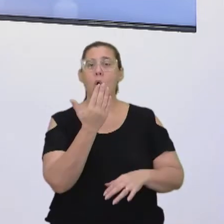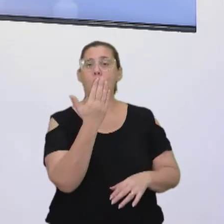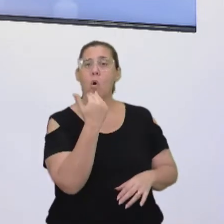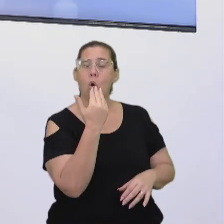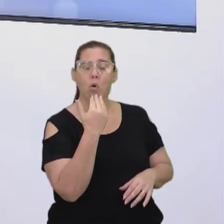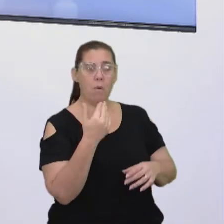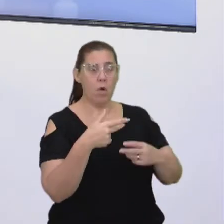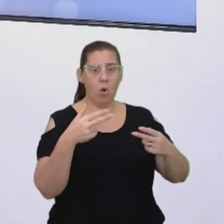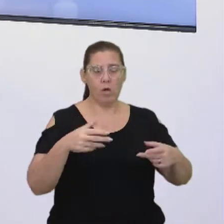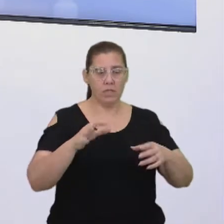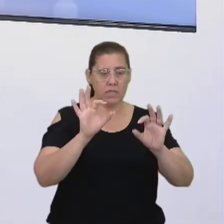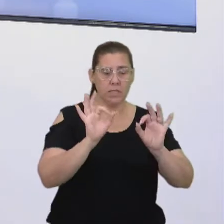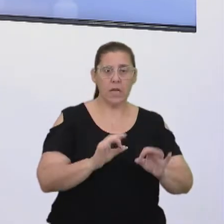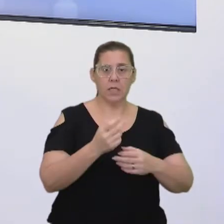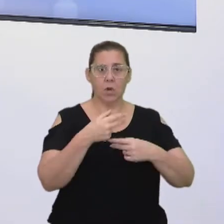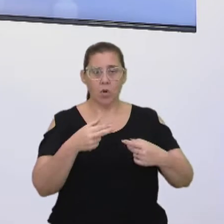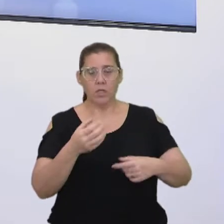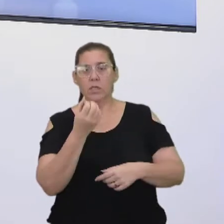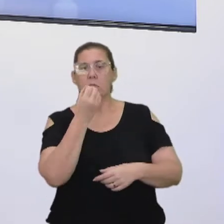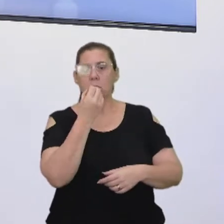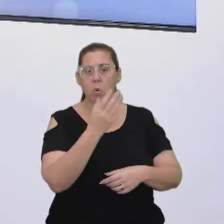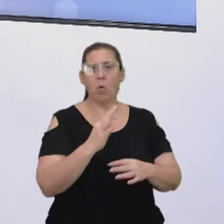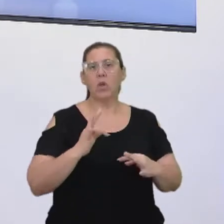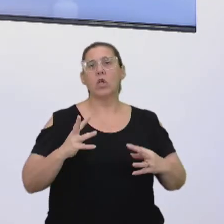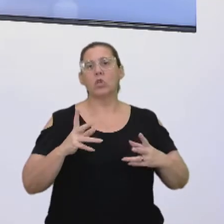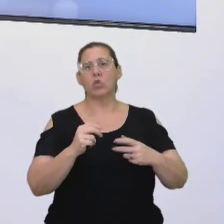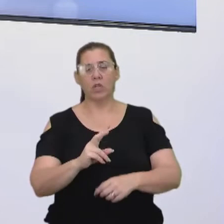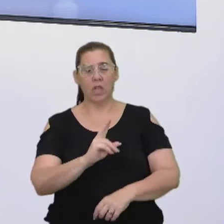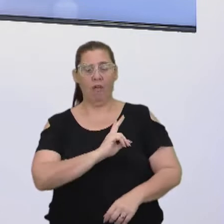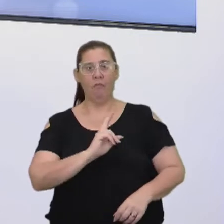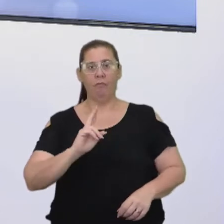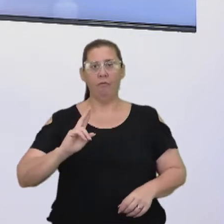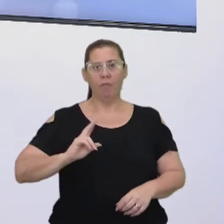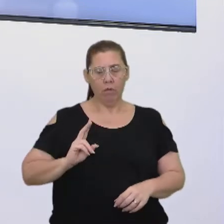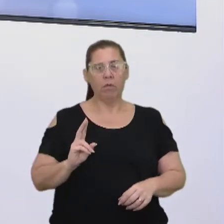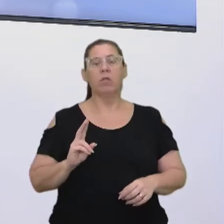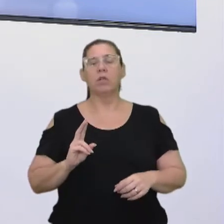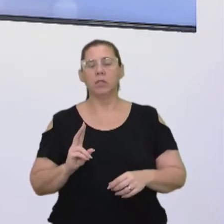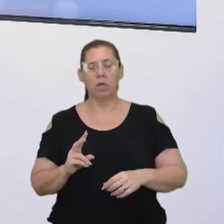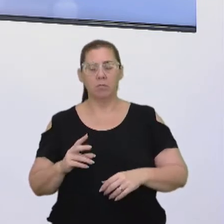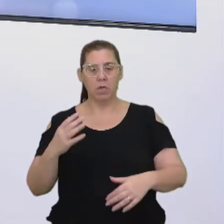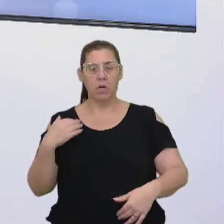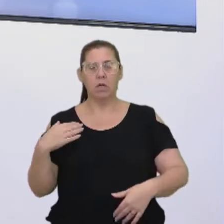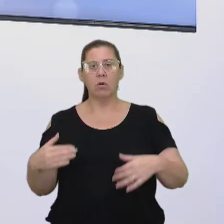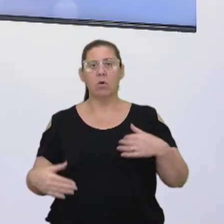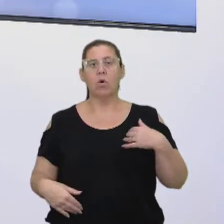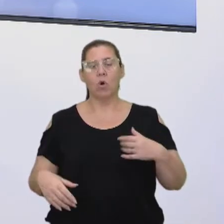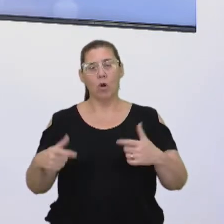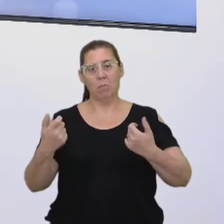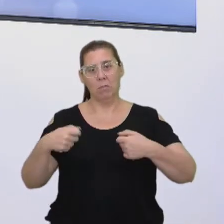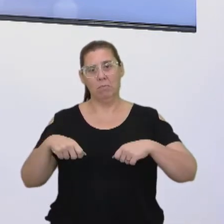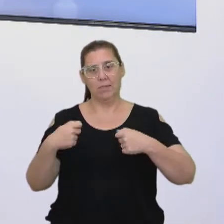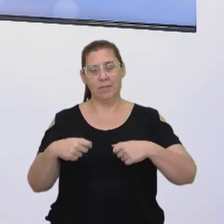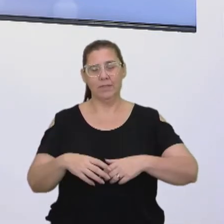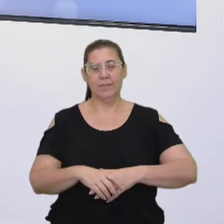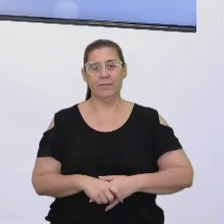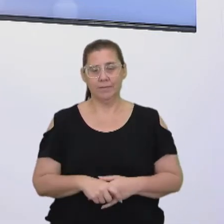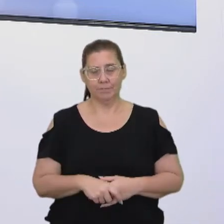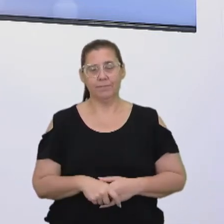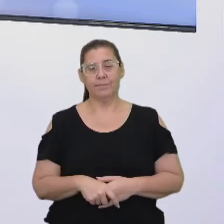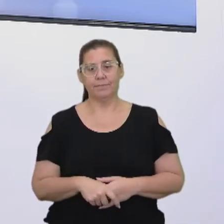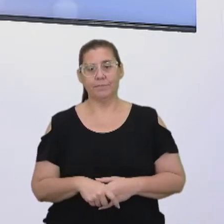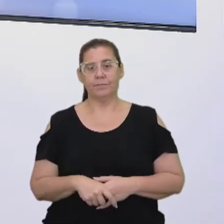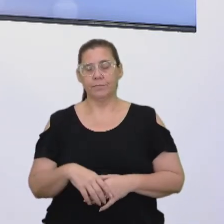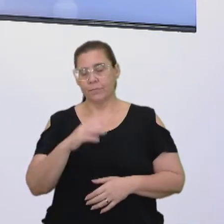falando de uma alimentação que tem aí todos os nutrientes adequados para justamente a manutenção da vida.